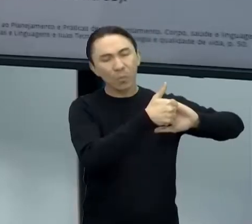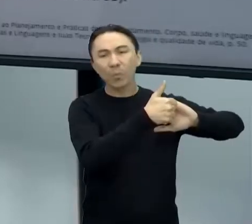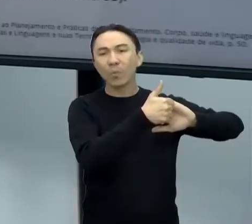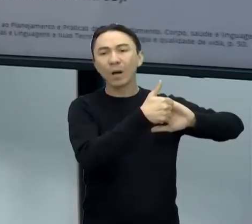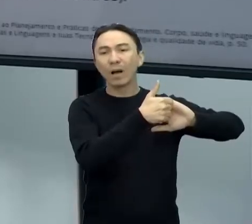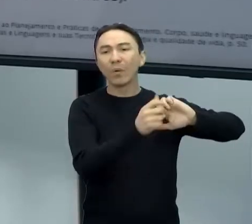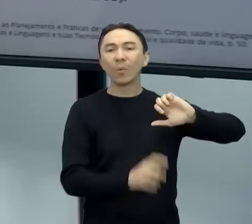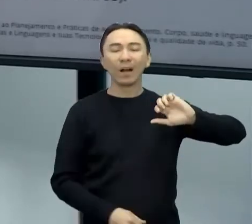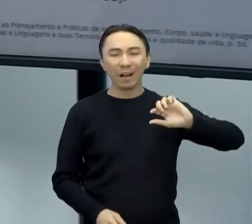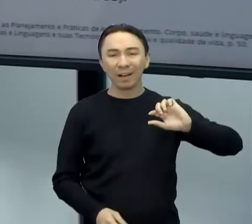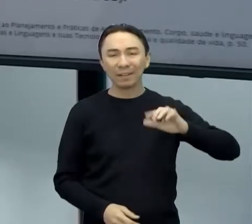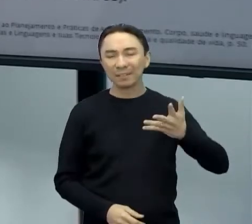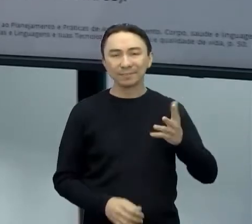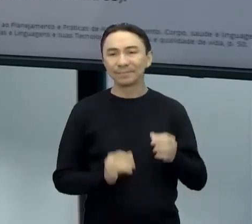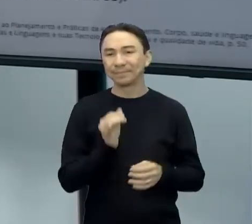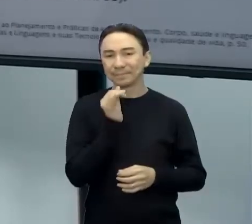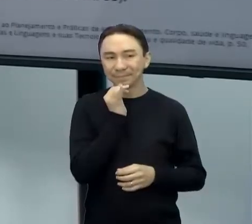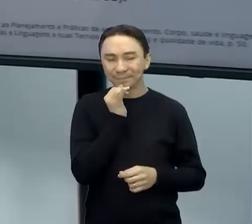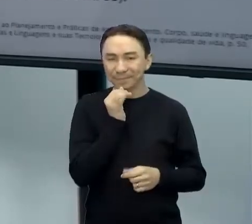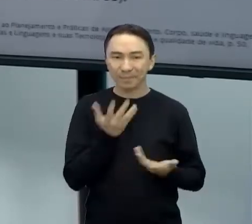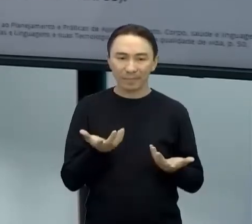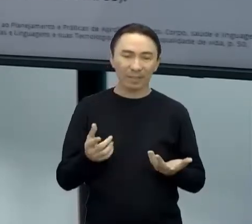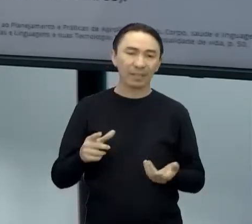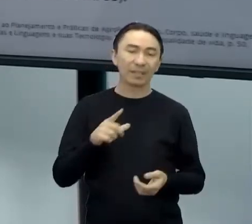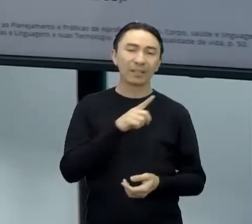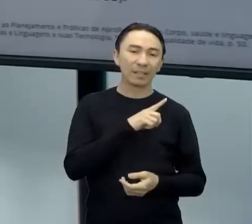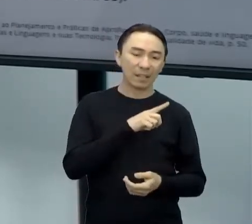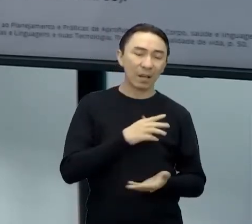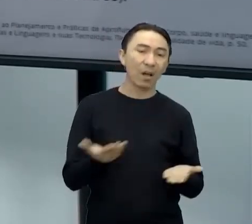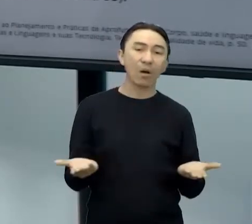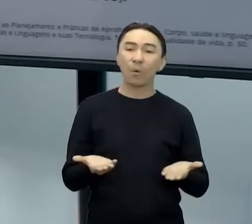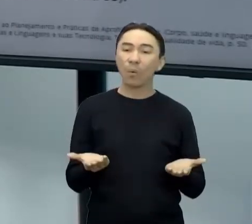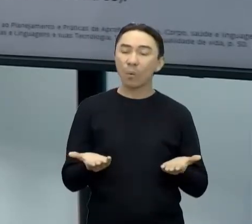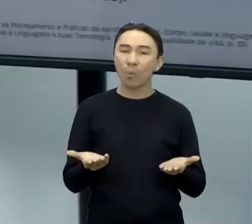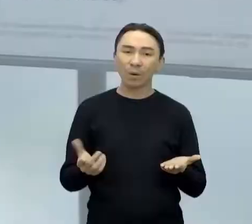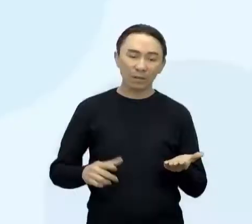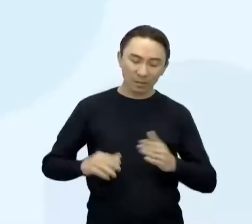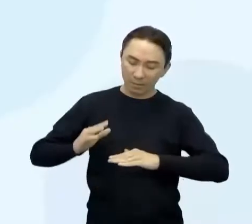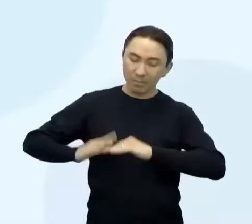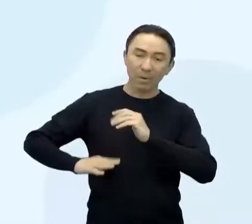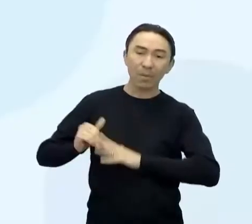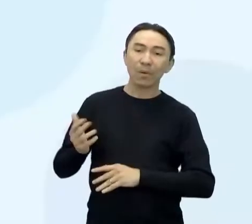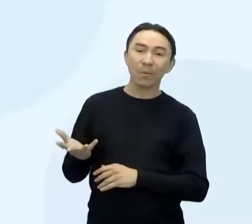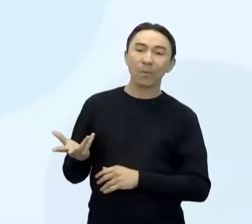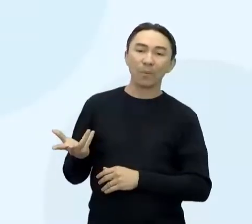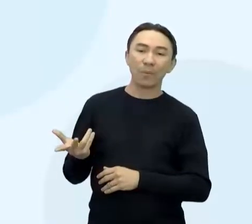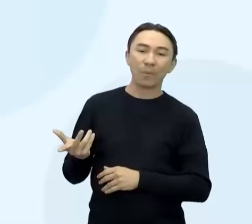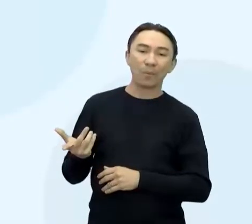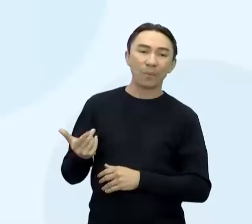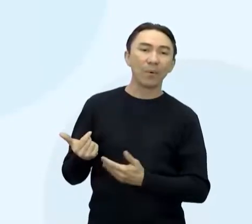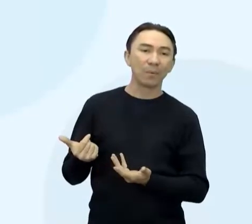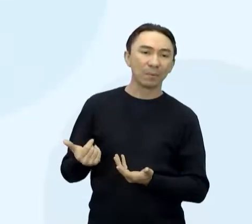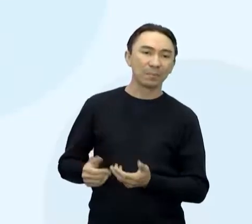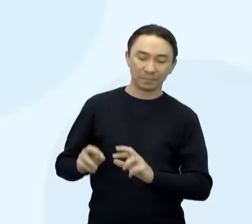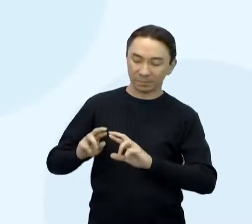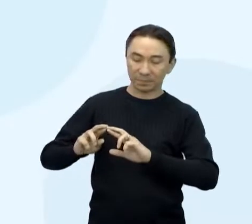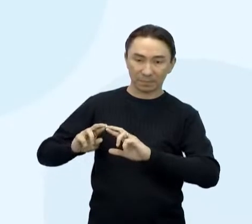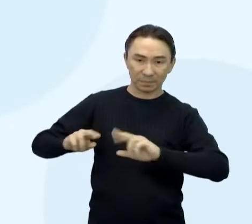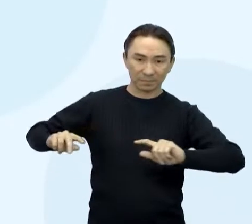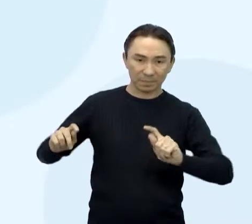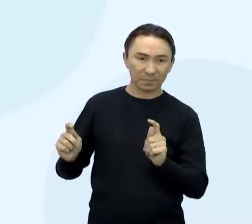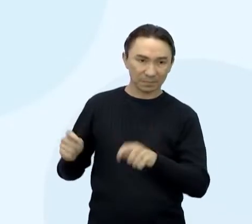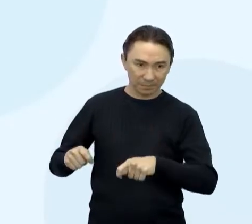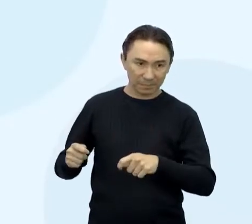gente está visando aí para esta qualidade, essa excelência? Qual habilidade está aparecendo para você aí, a competência